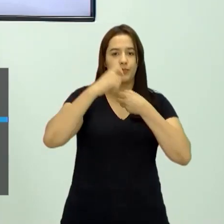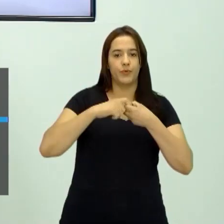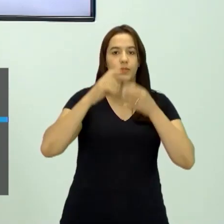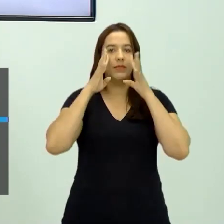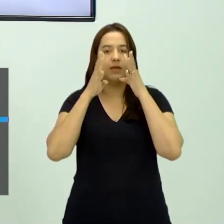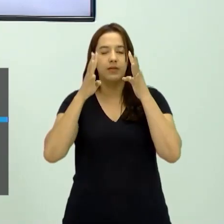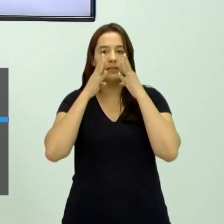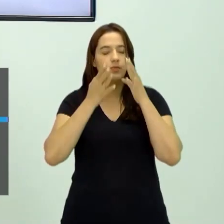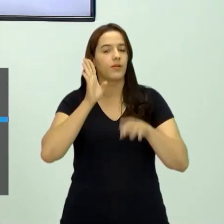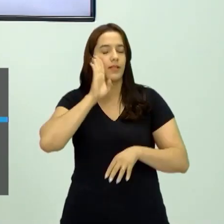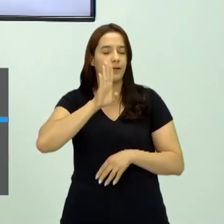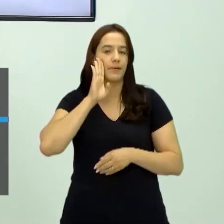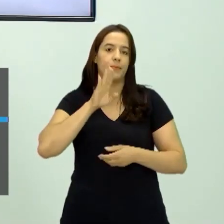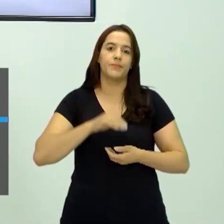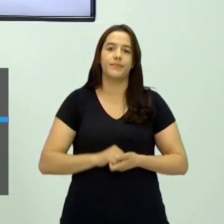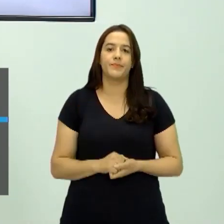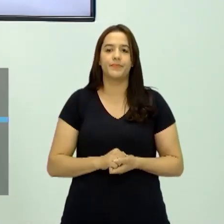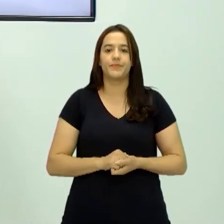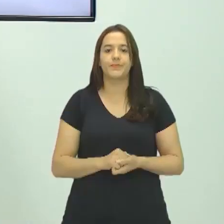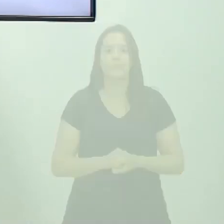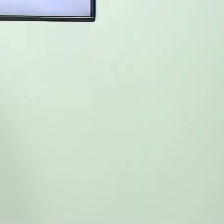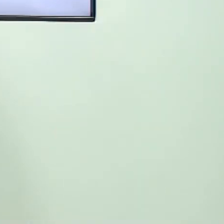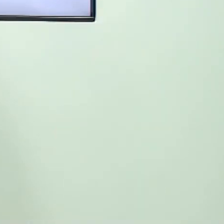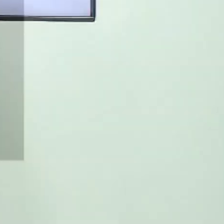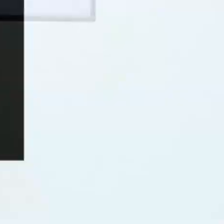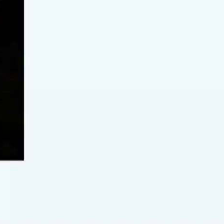atenção que é muito legal esse vídeo.